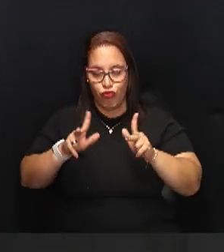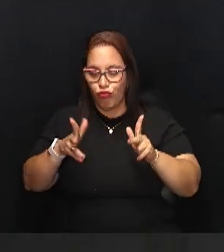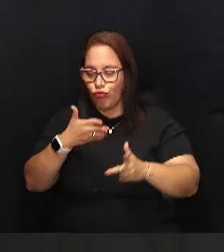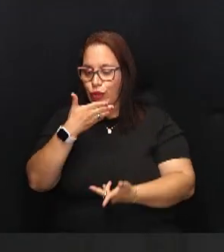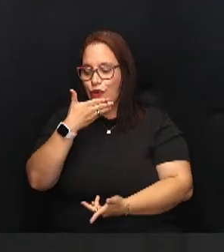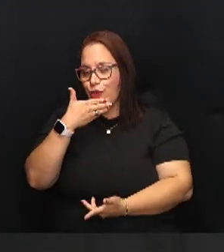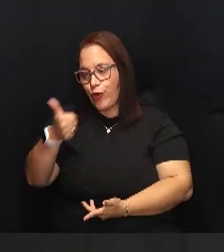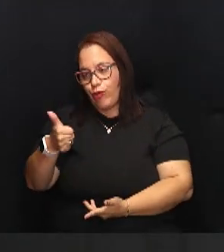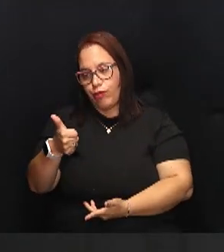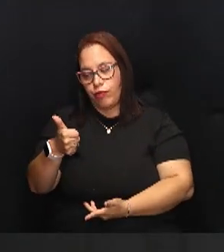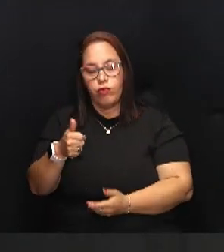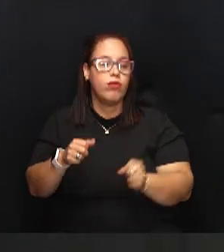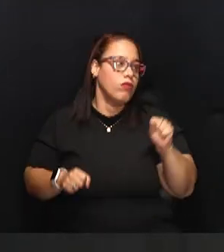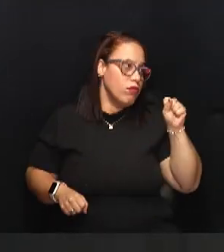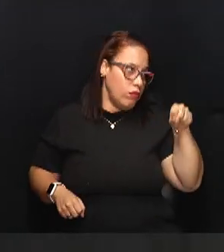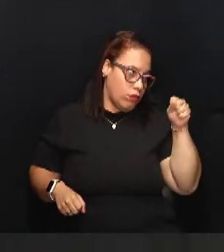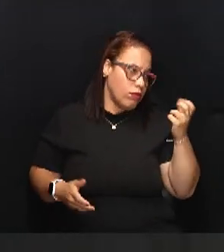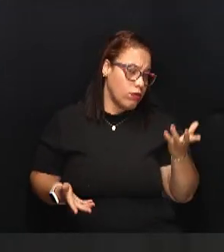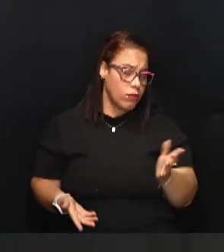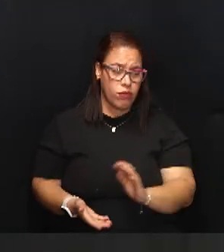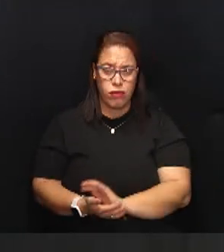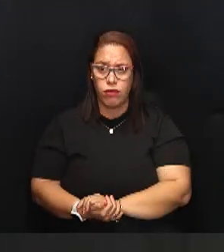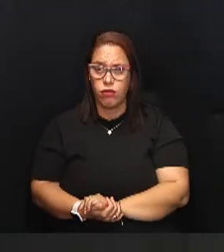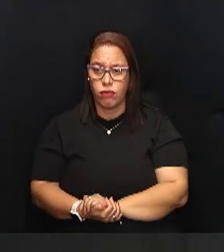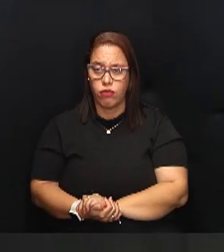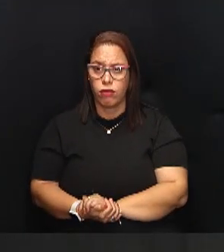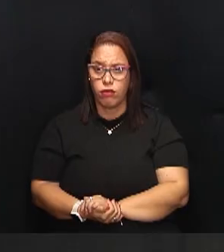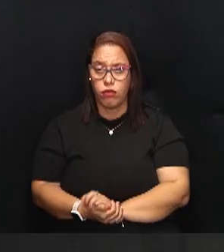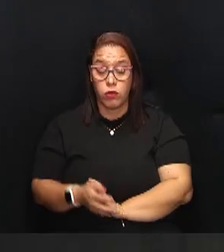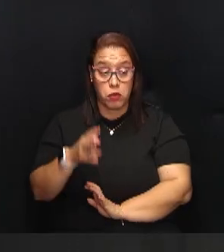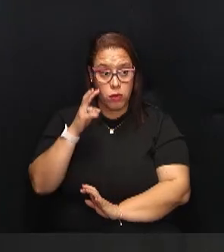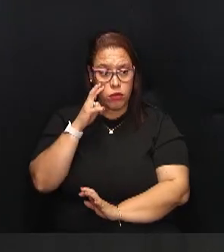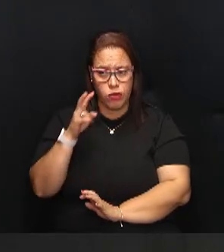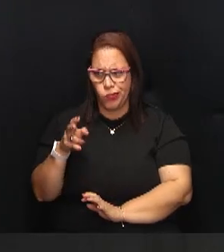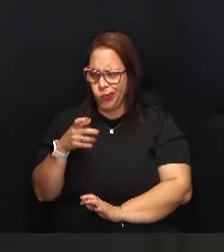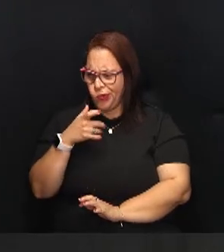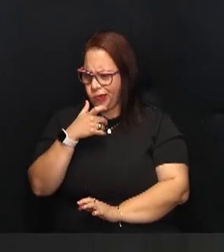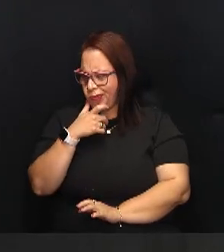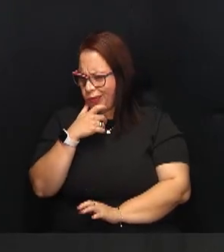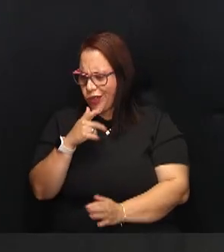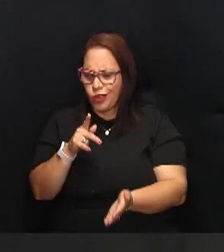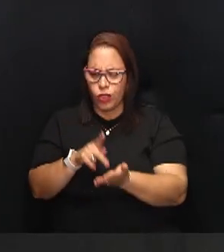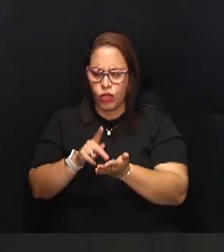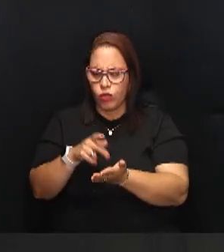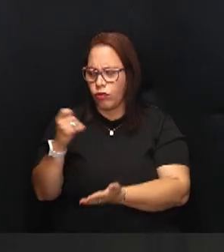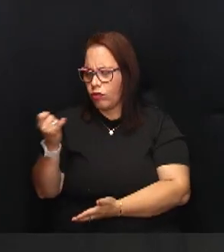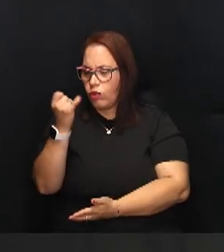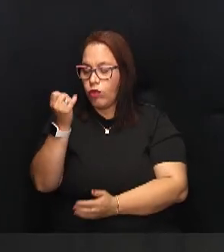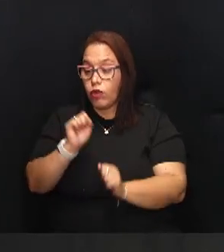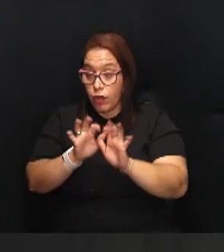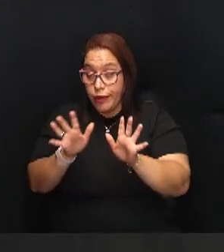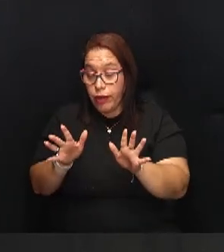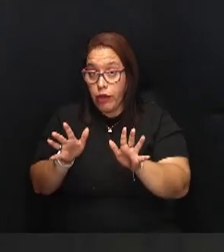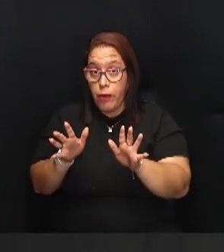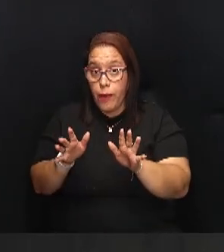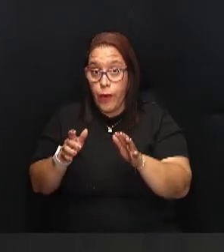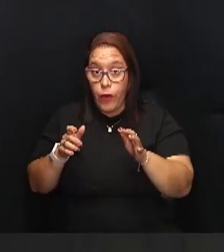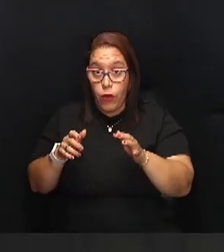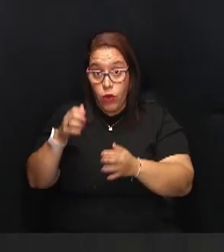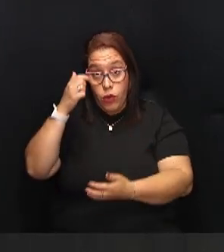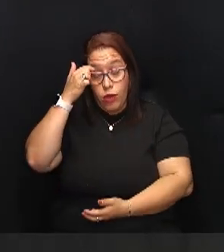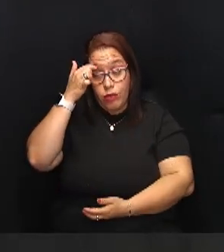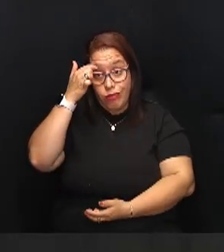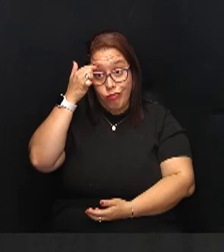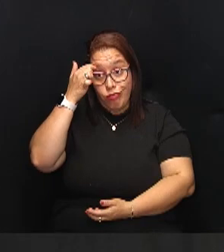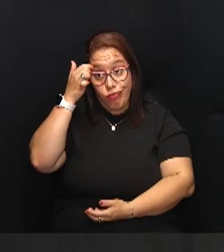melhorou. Sim. E, então é você ter um olhar crítico para aquilo que realmente importa. Claro que o cobertor é curto,